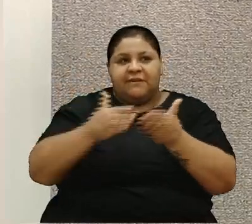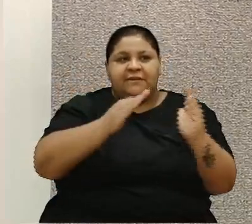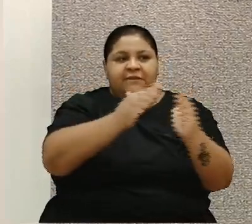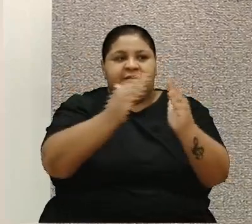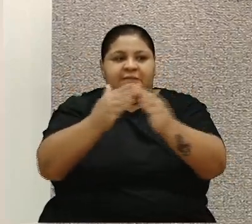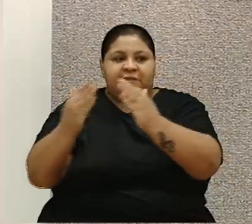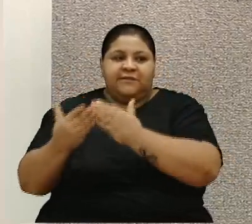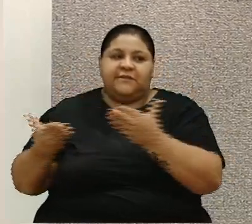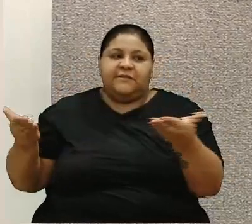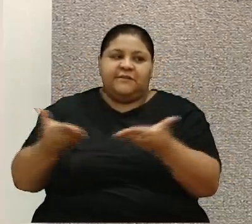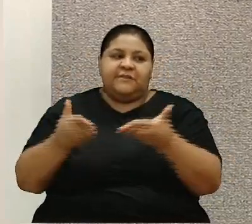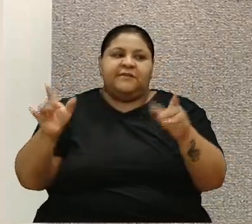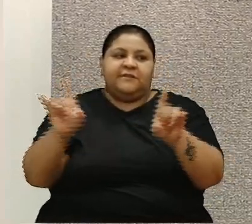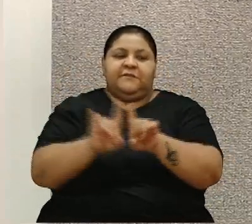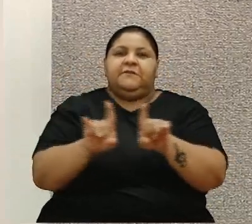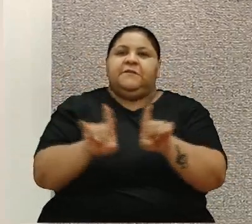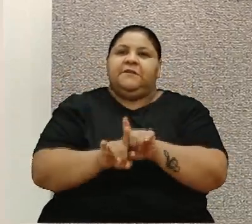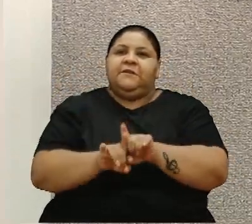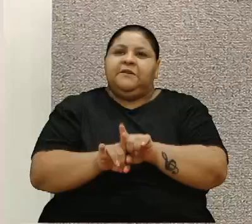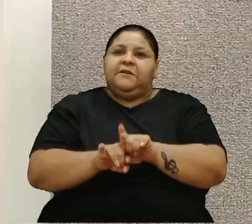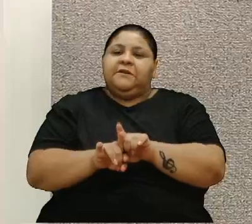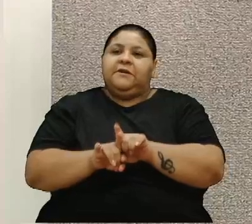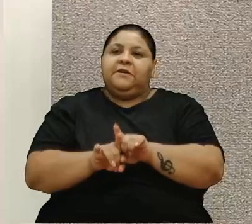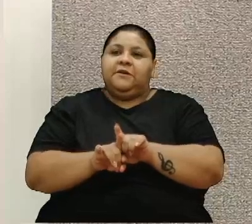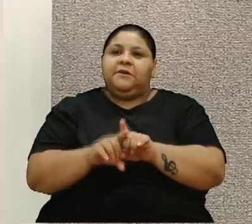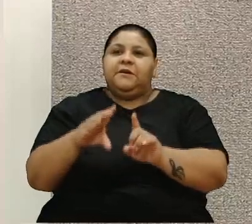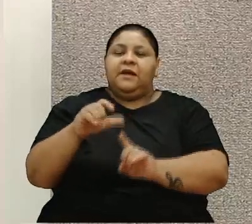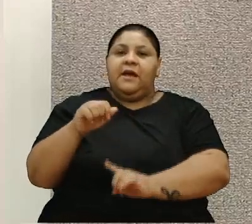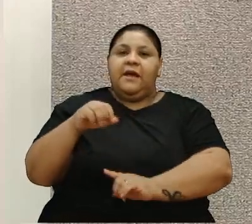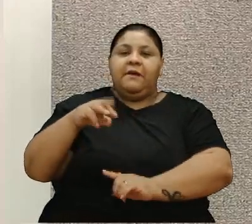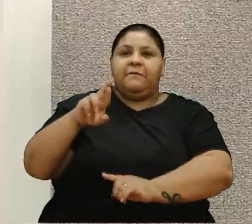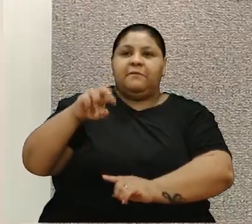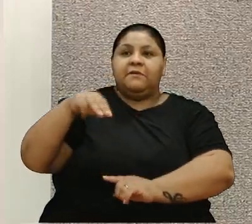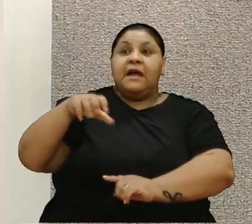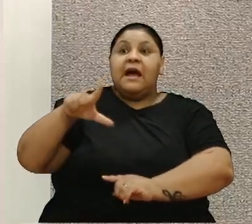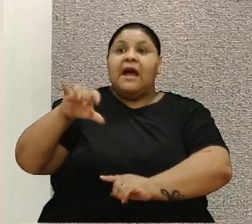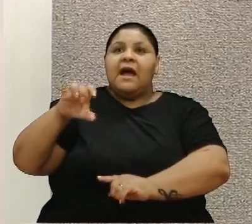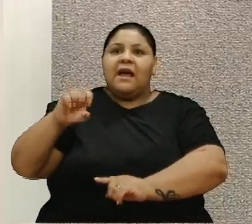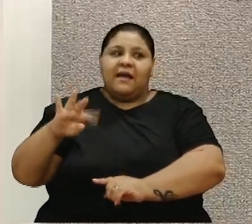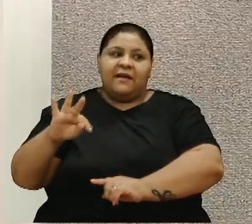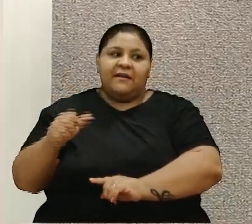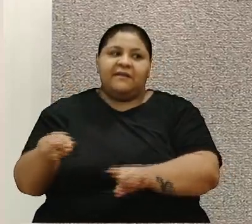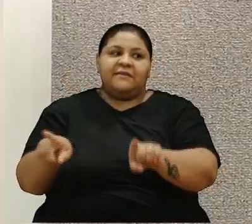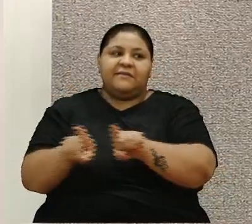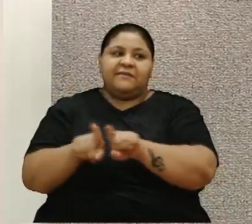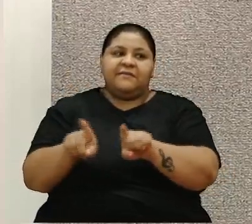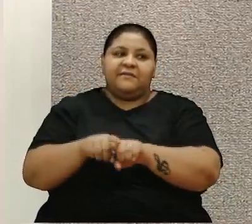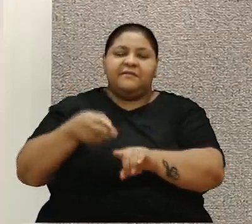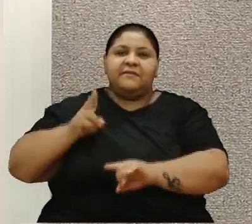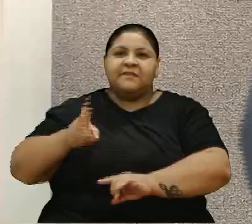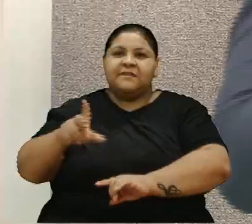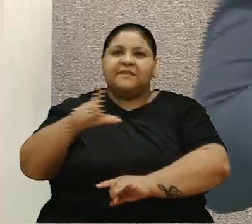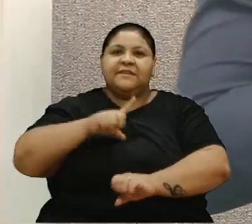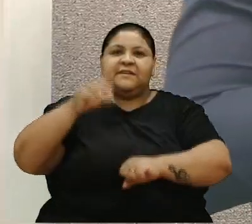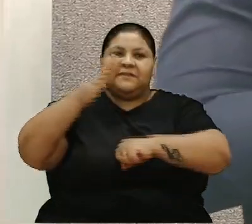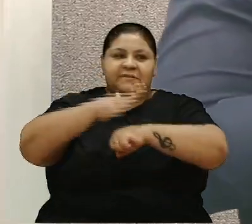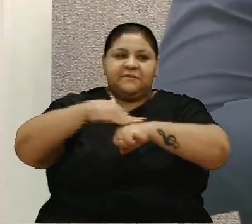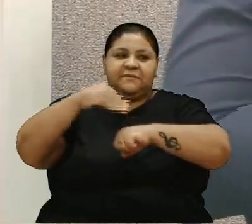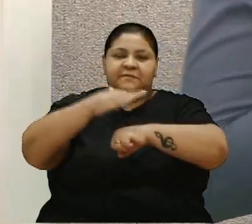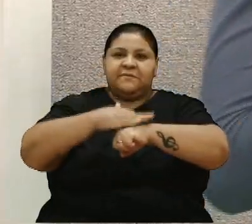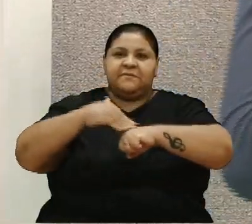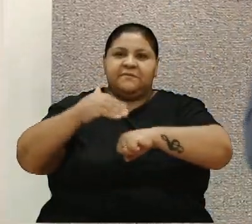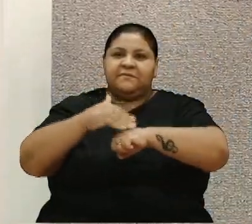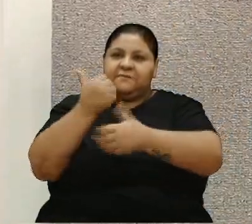bairro Panassolo. Ajudava também as irmãs carmelitas, freiras da comunidade Nossa Senhora do Carmo, pelas quais sempre teve muito carinho e